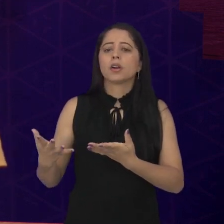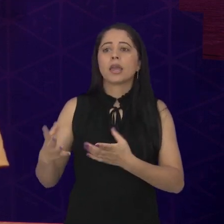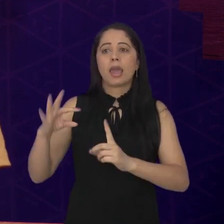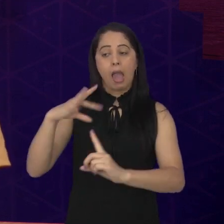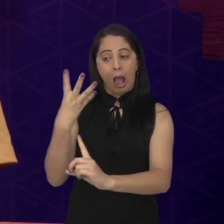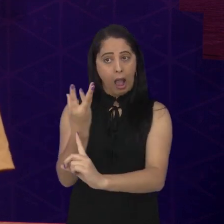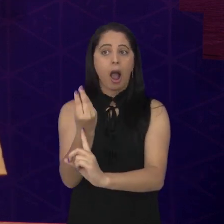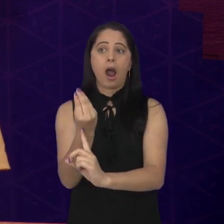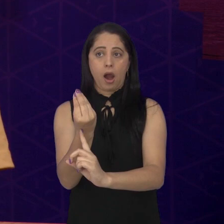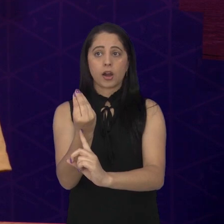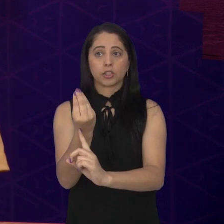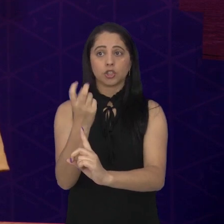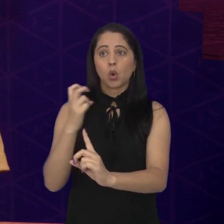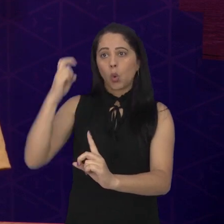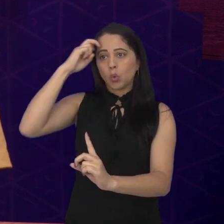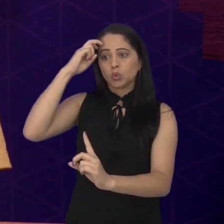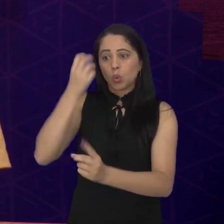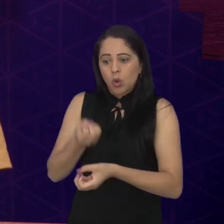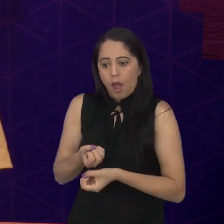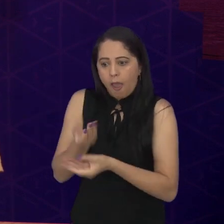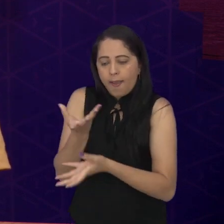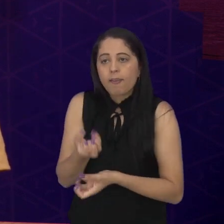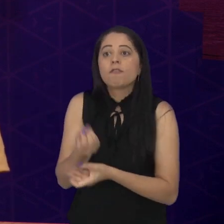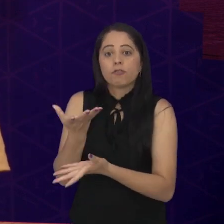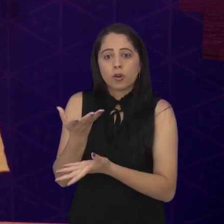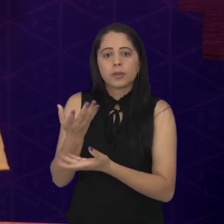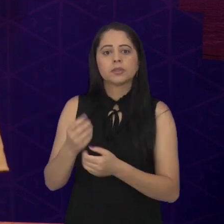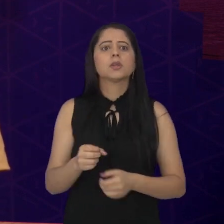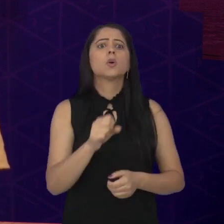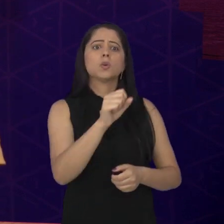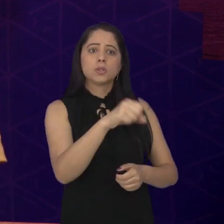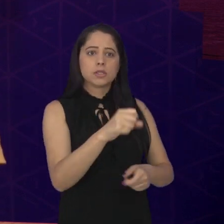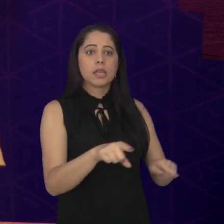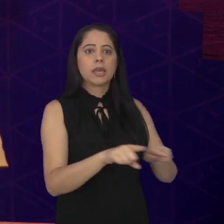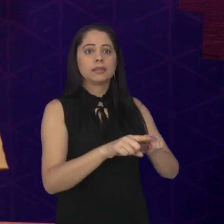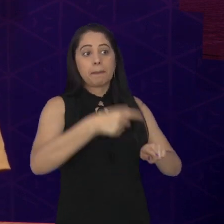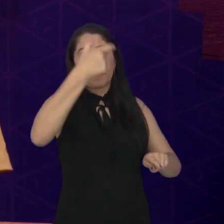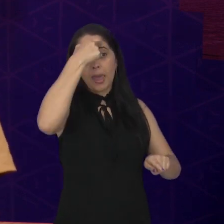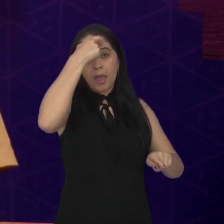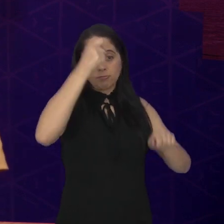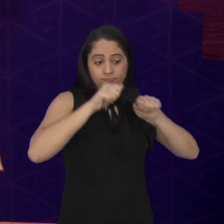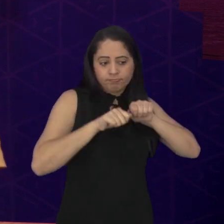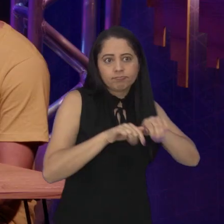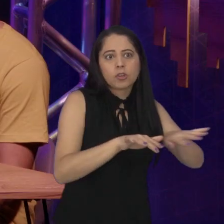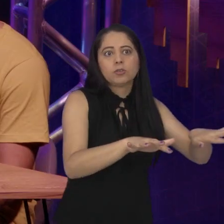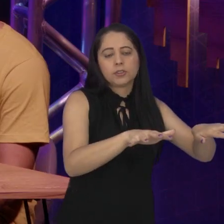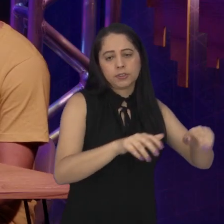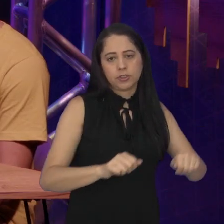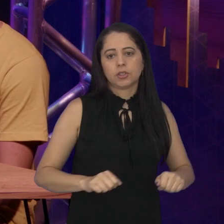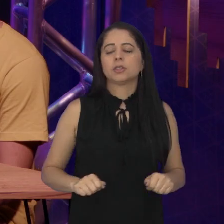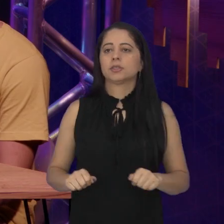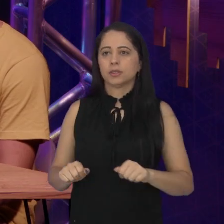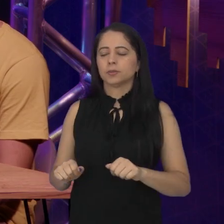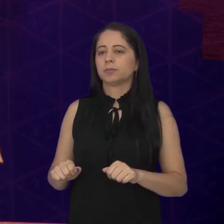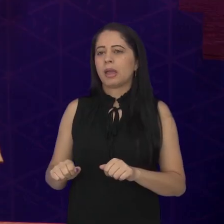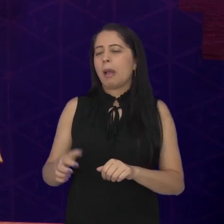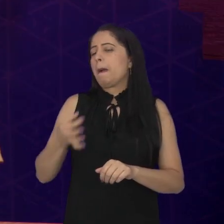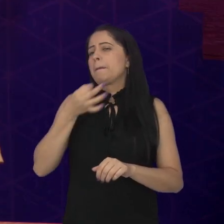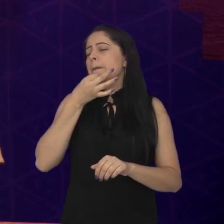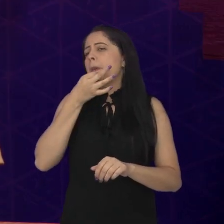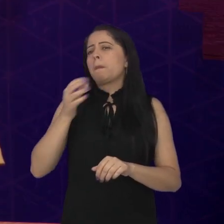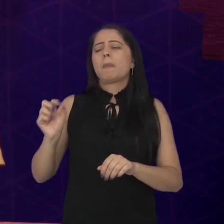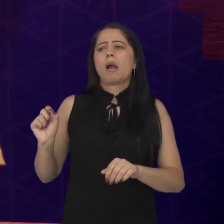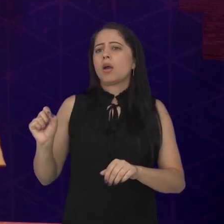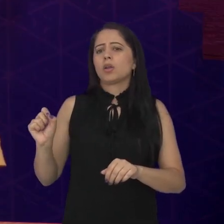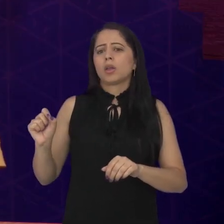legal, porque através da arte a gente leva a informação também, leva essa crítica. Conscientização. E conscientização. Né? Eu acho que